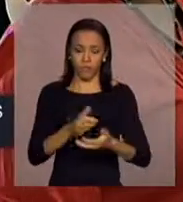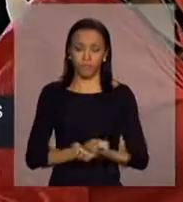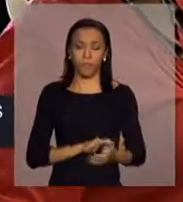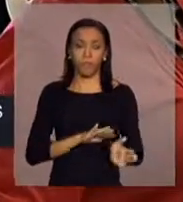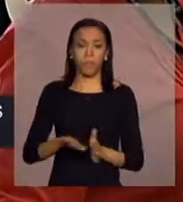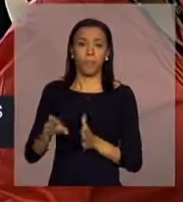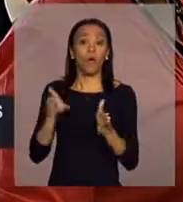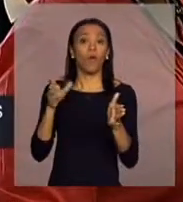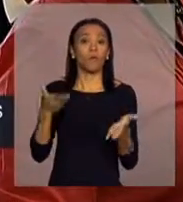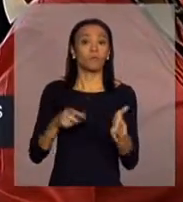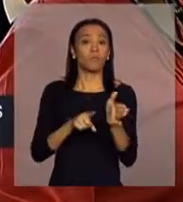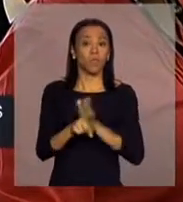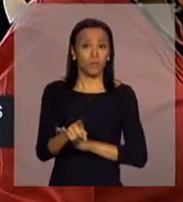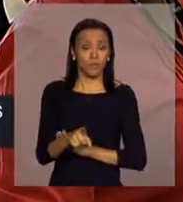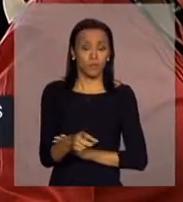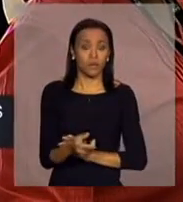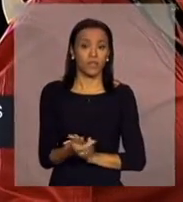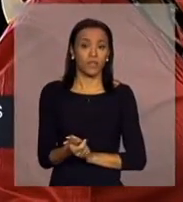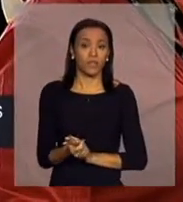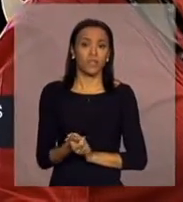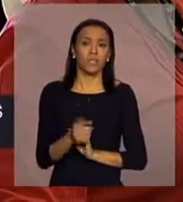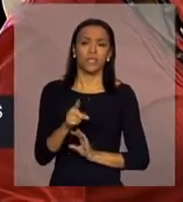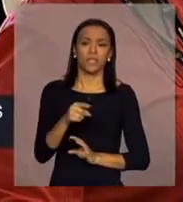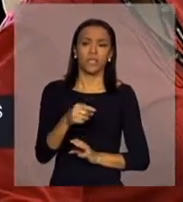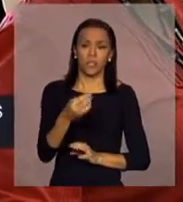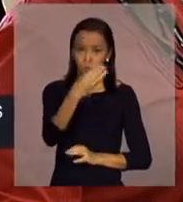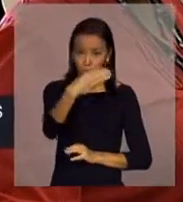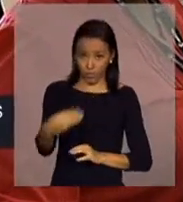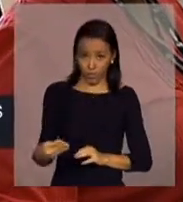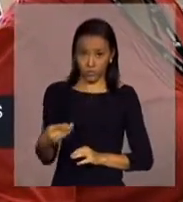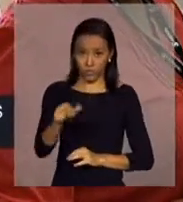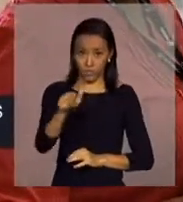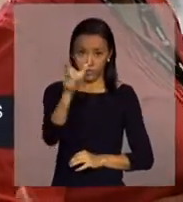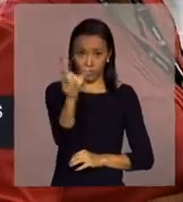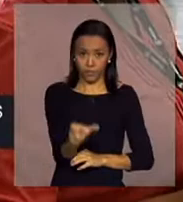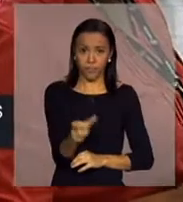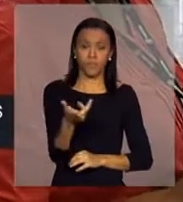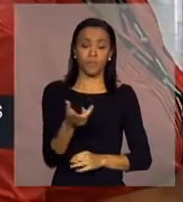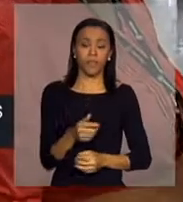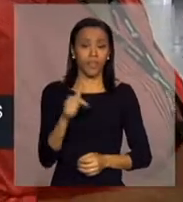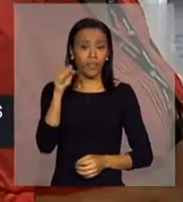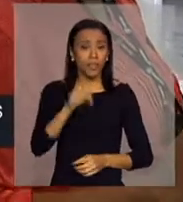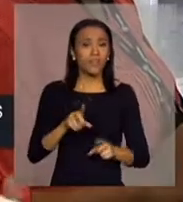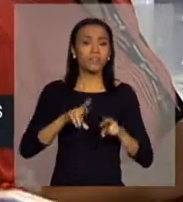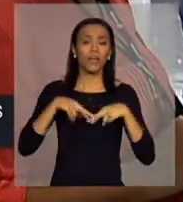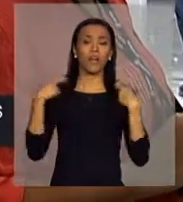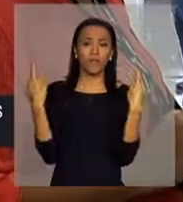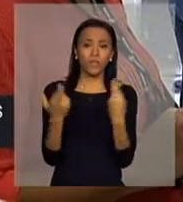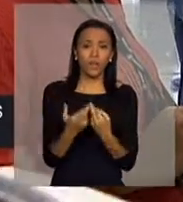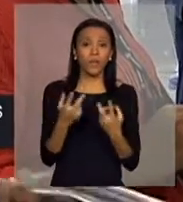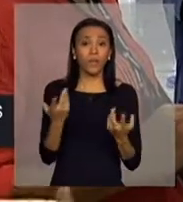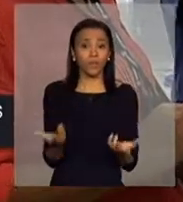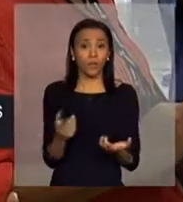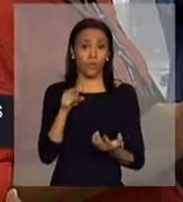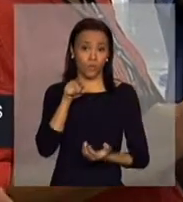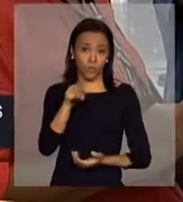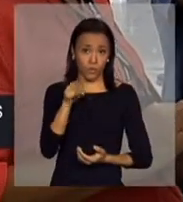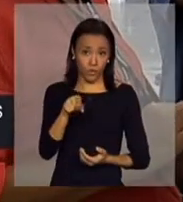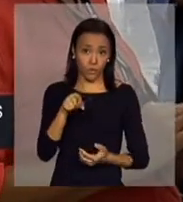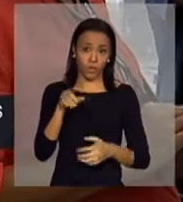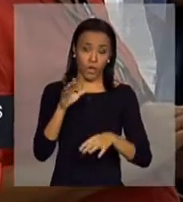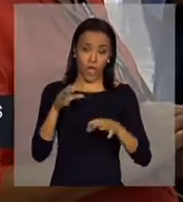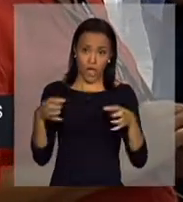vamos aproveitar que a ministra Gleisi se referiu ao senhor, ministro do Trabalho. Nessa reunião, então, o senhor, a equipe